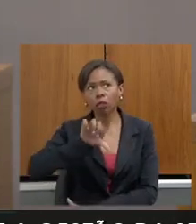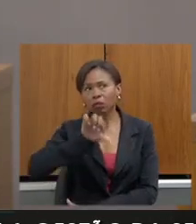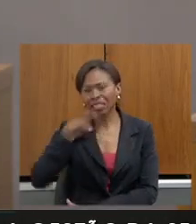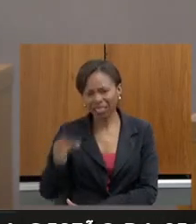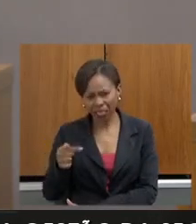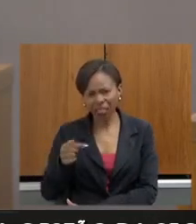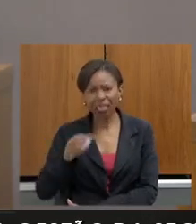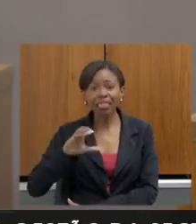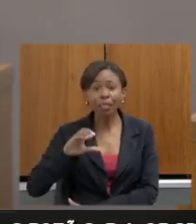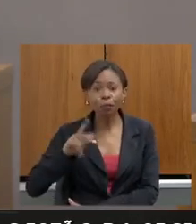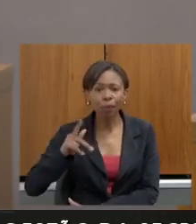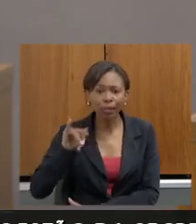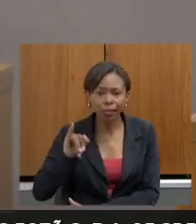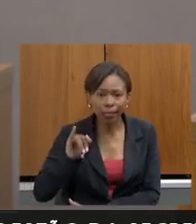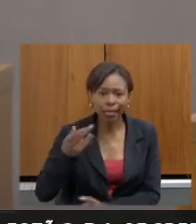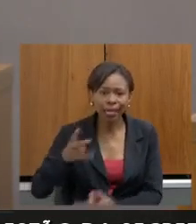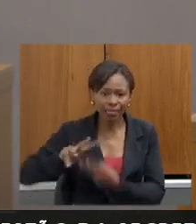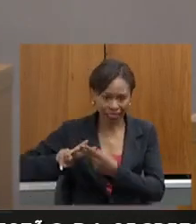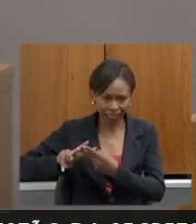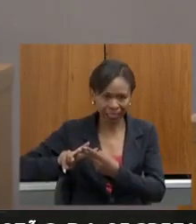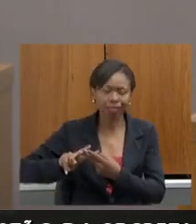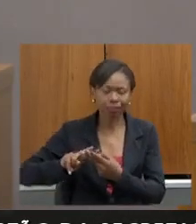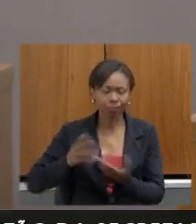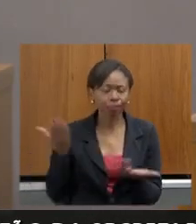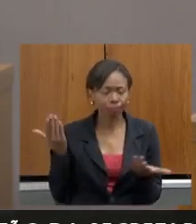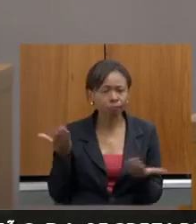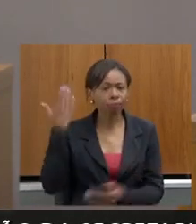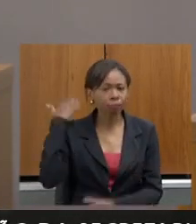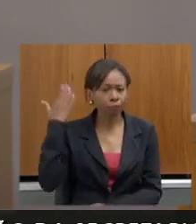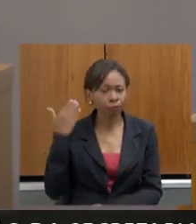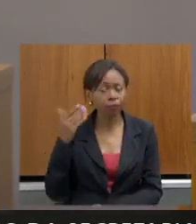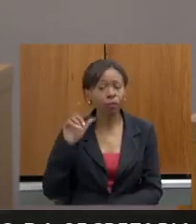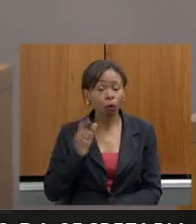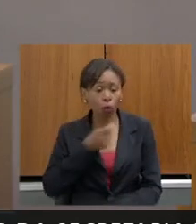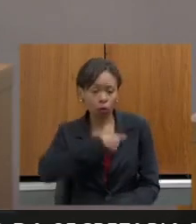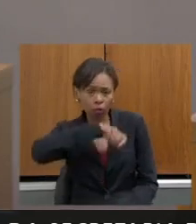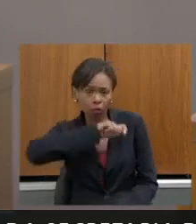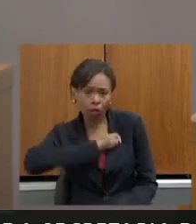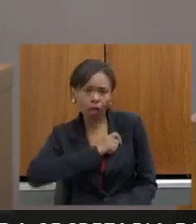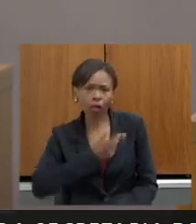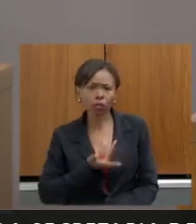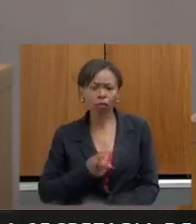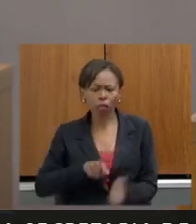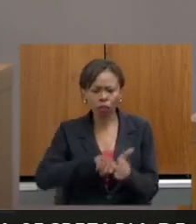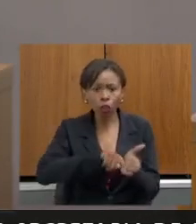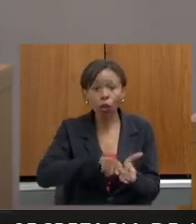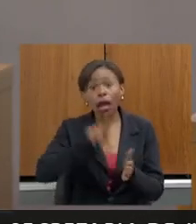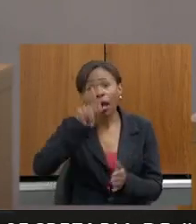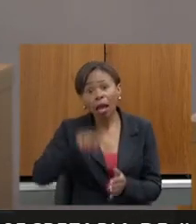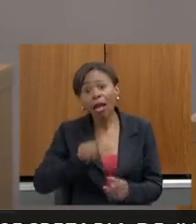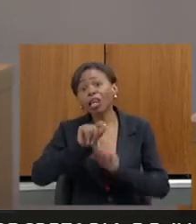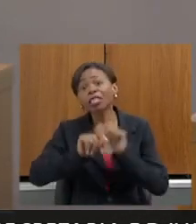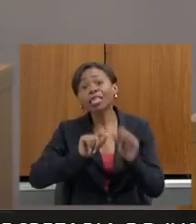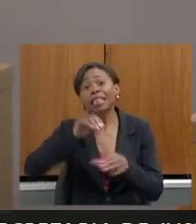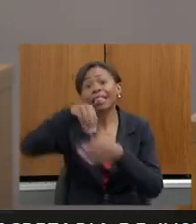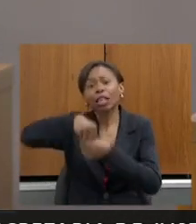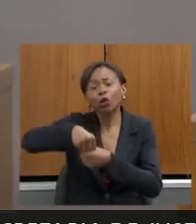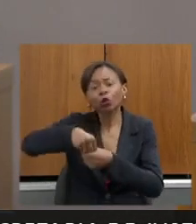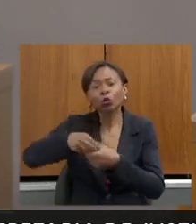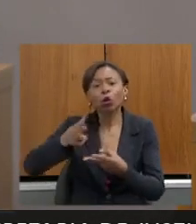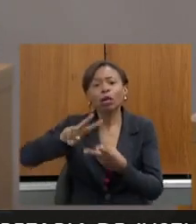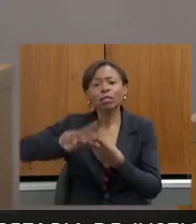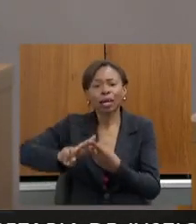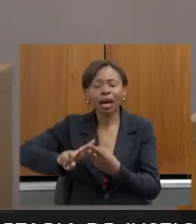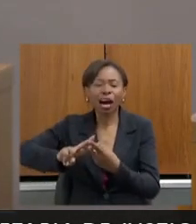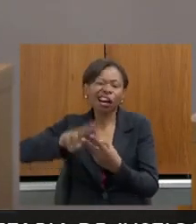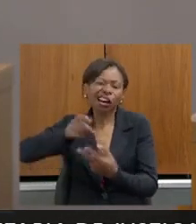CPI carcerária então Delegados e investigadores Eram todos os carcereiros ficavam dentro de uma